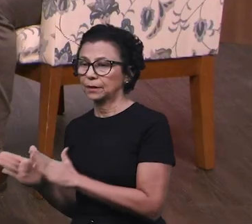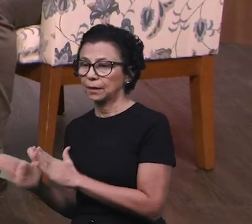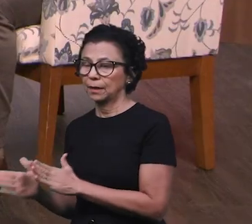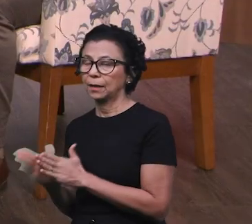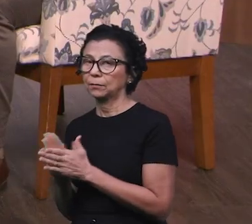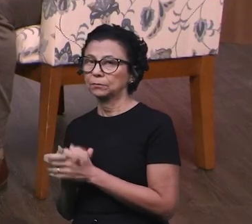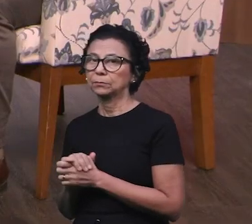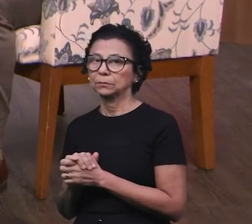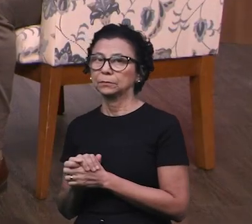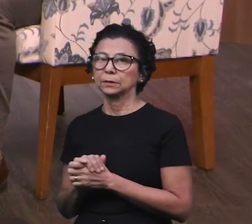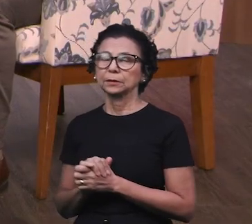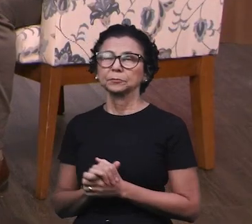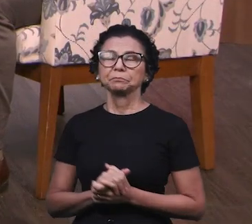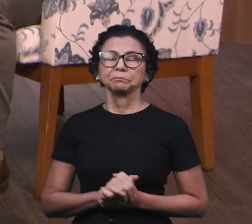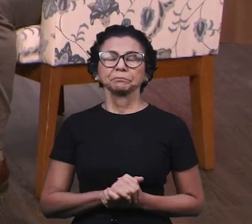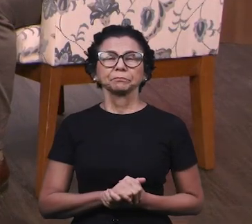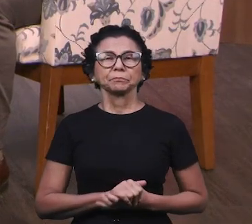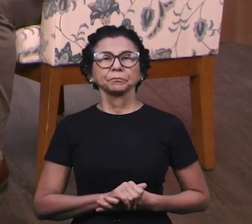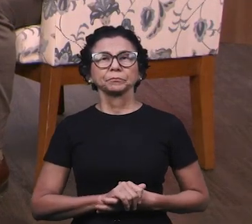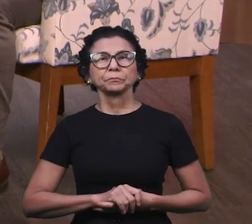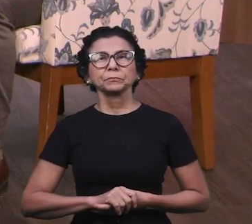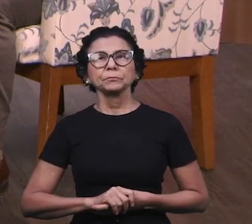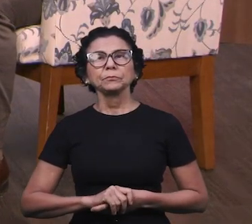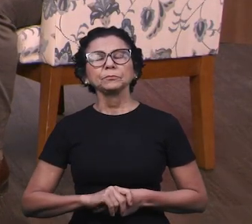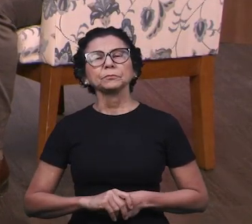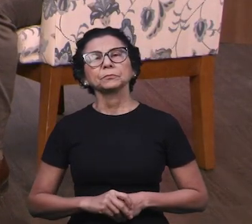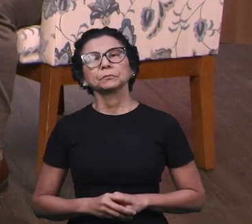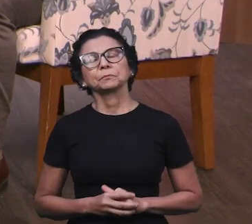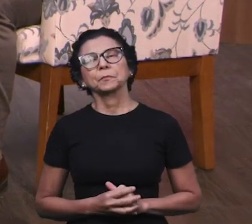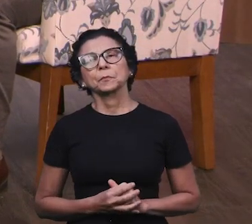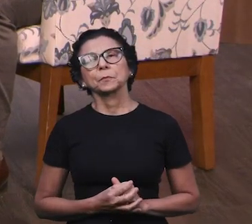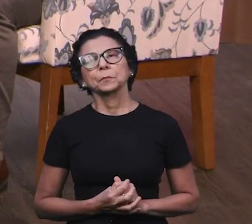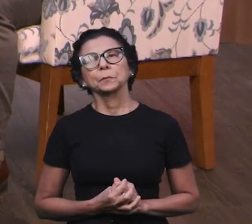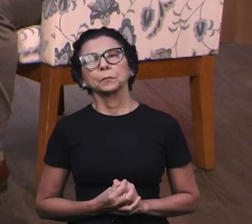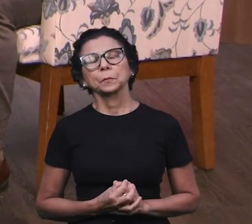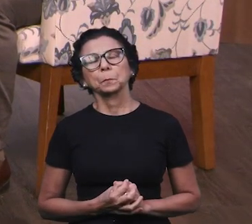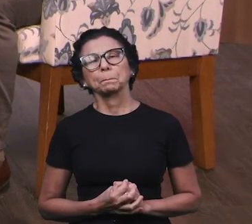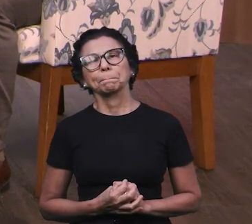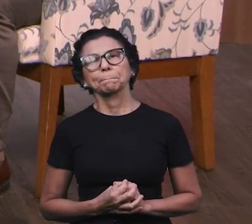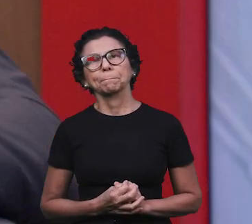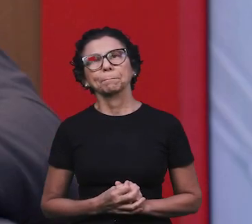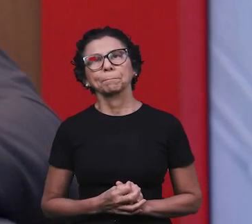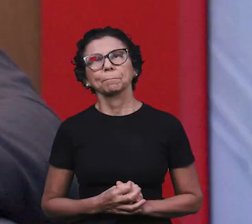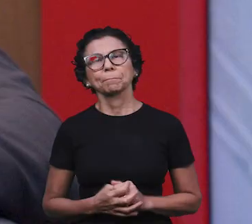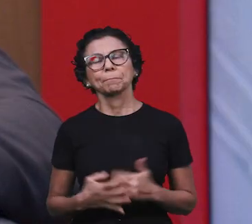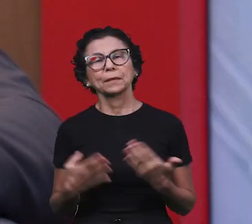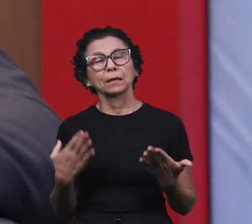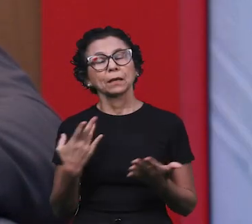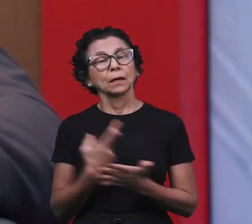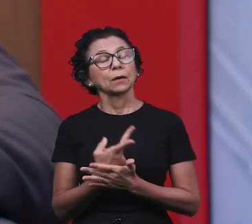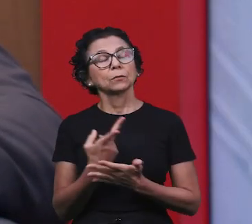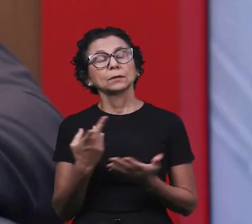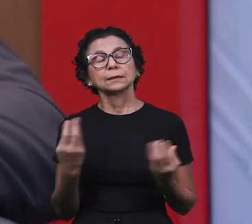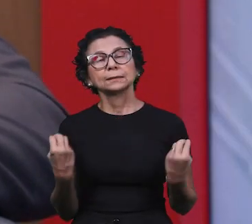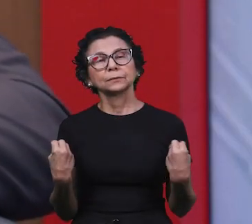trombeta, vamos chegar lá, Vamos. ele se revela. Ele se revela. Então, assim, houve esse bom encontro, houve essa